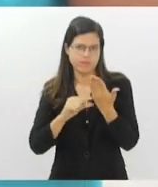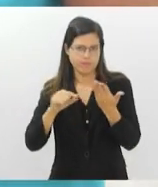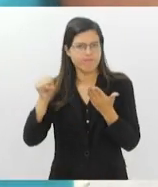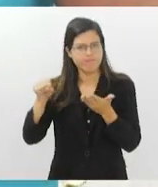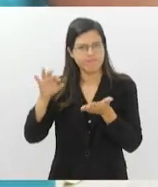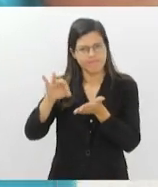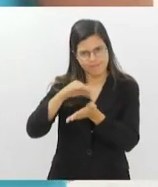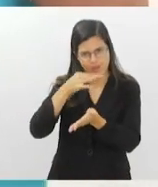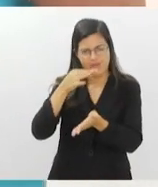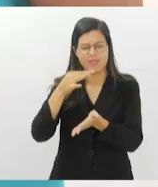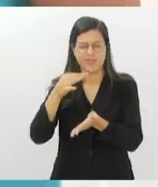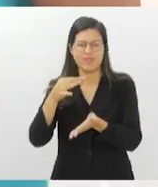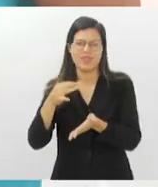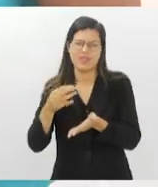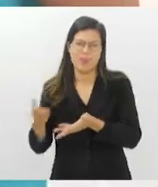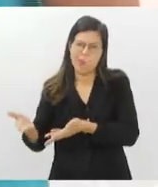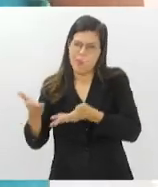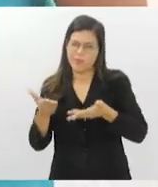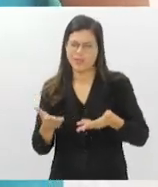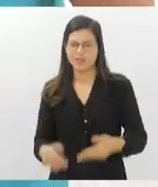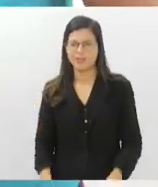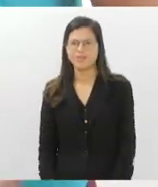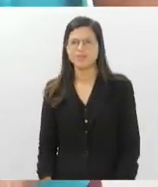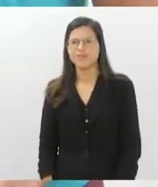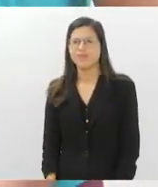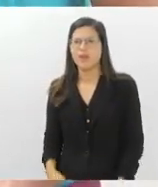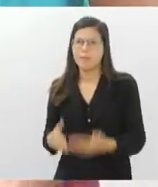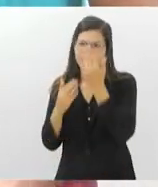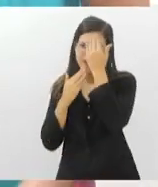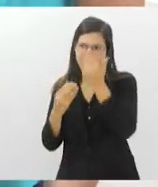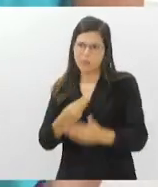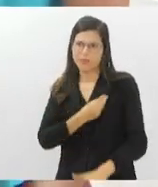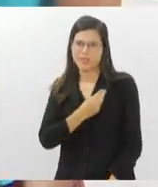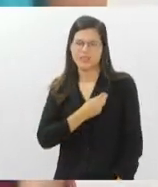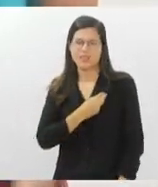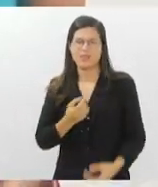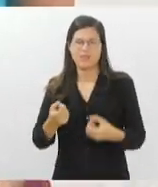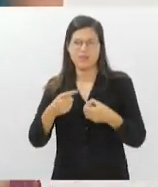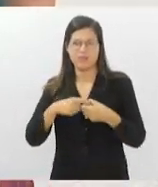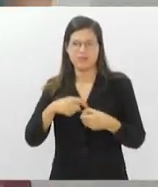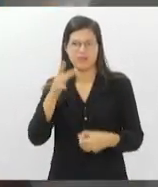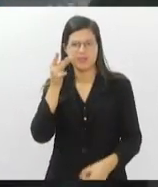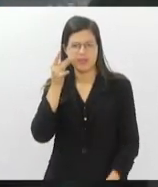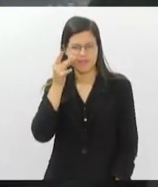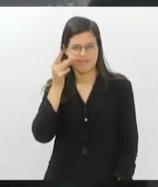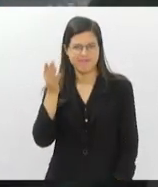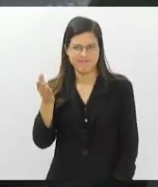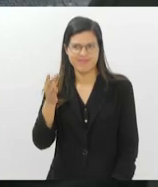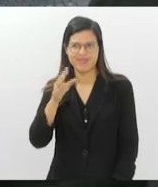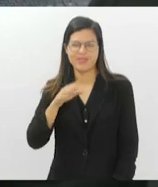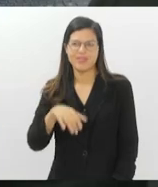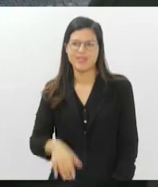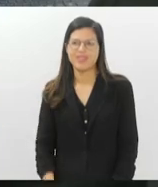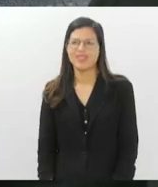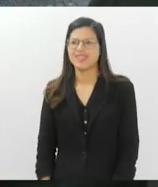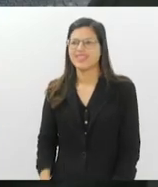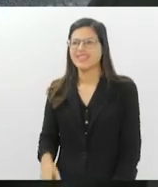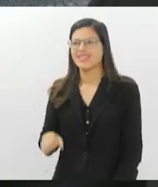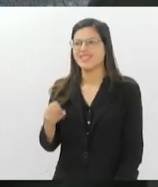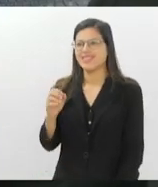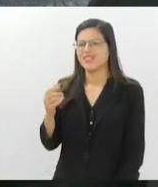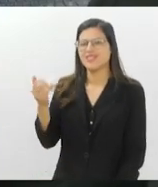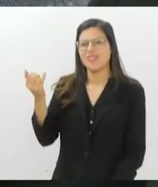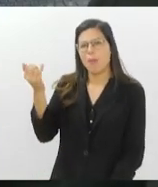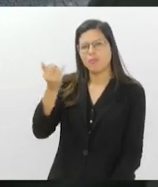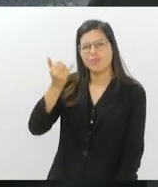convite. Eliane, muito obrigado pela participação. Obrigada. Vicente, voltamos com você no estúdio. Se deixar, né, PV, a gente fica ouvindo a Eliane